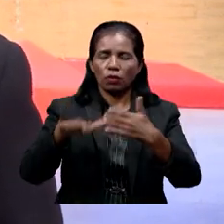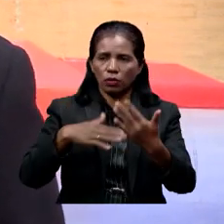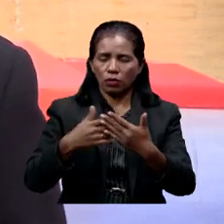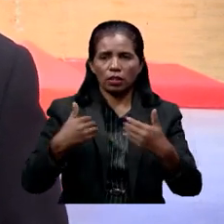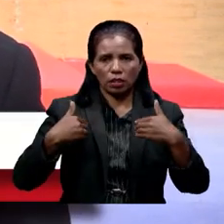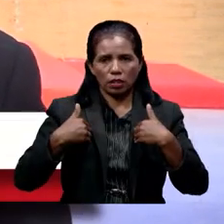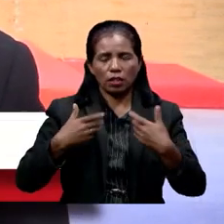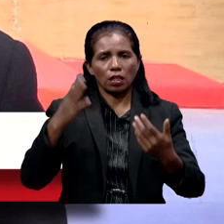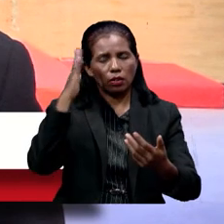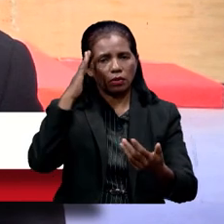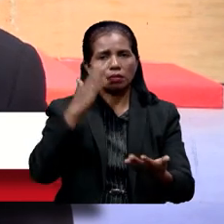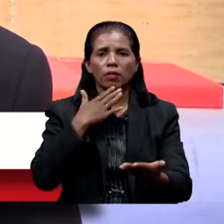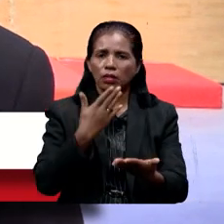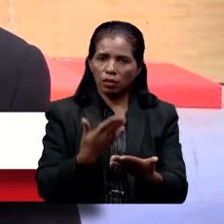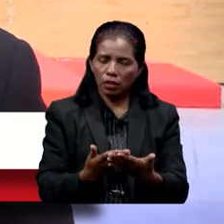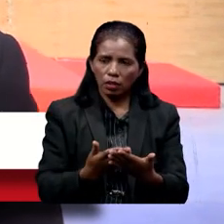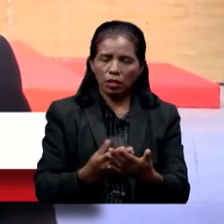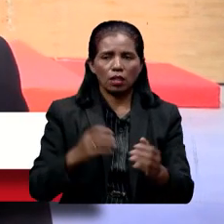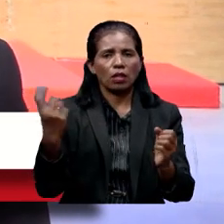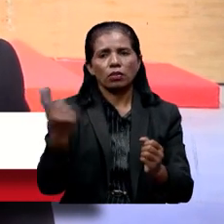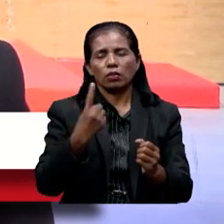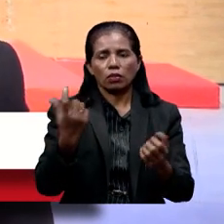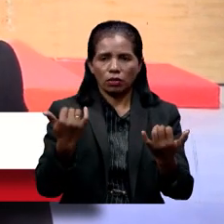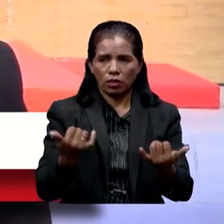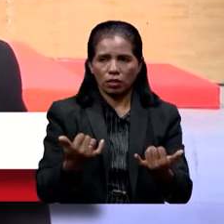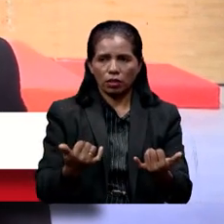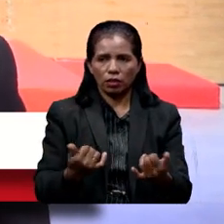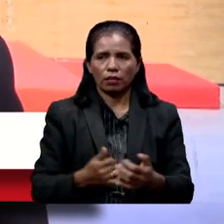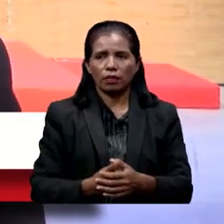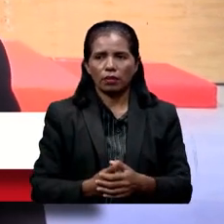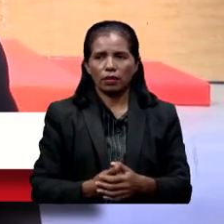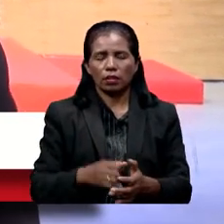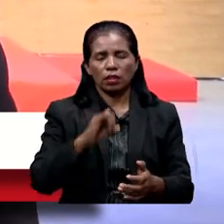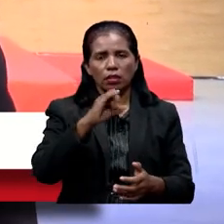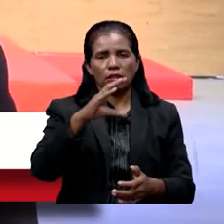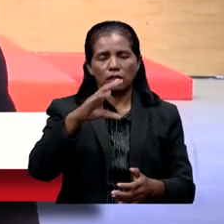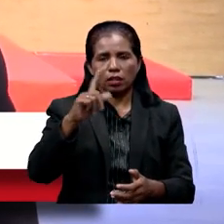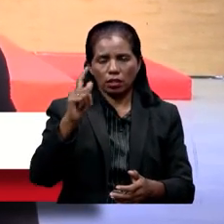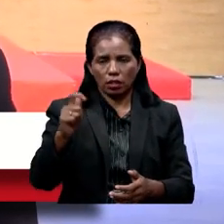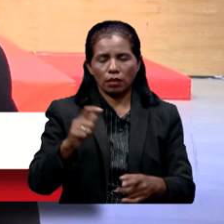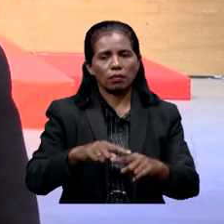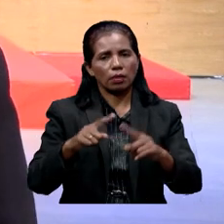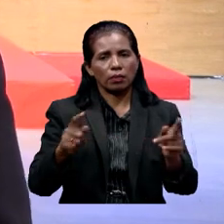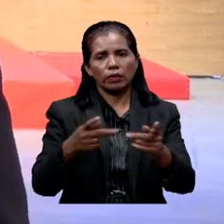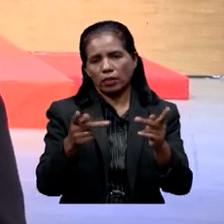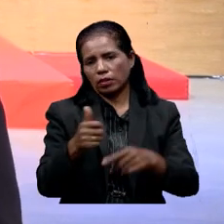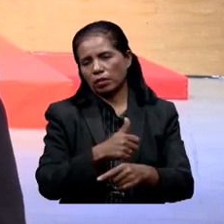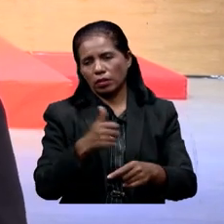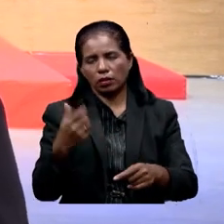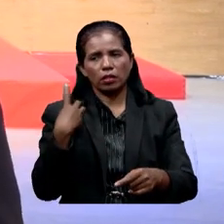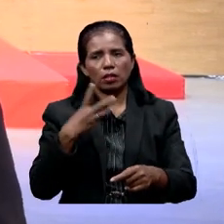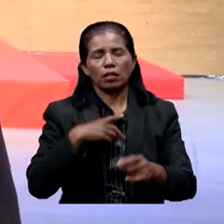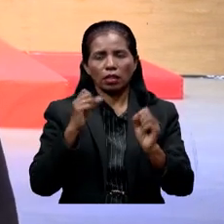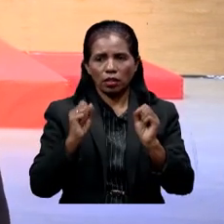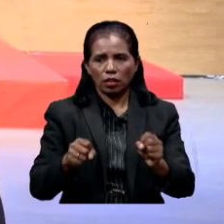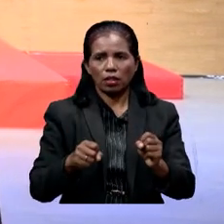iniciativa dia lá os de itiária be ICT nya masih ya setor serseluk ne. Jadi kita ngelova,